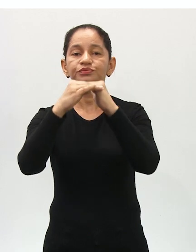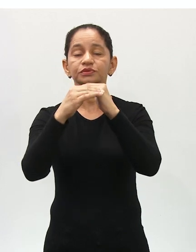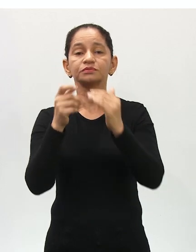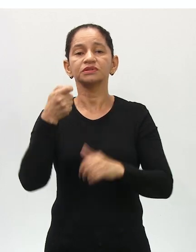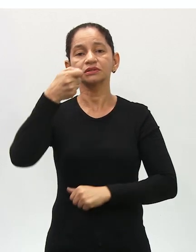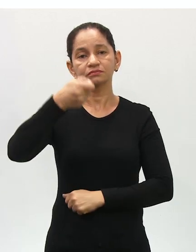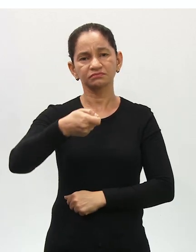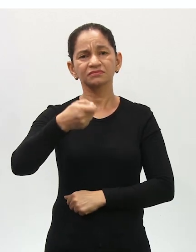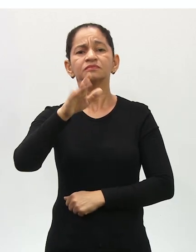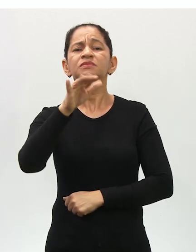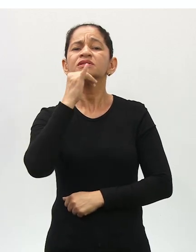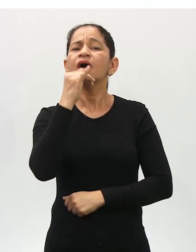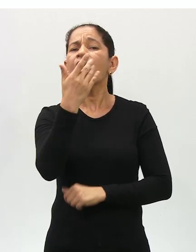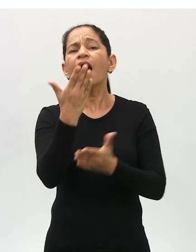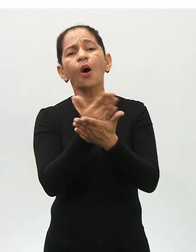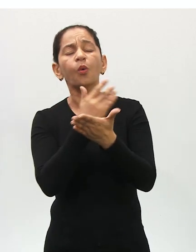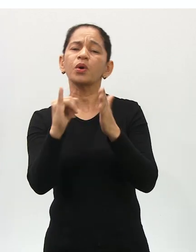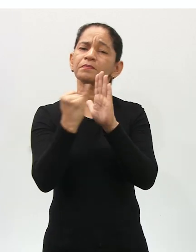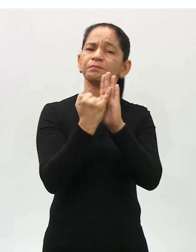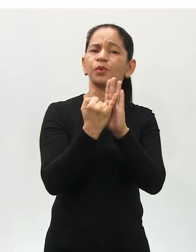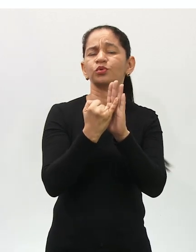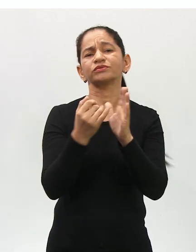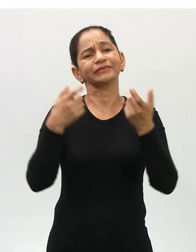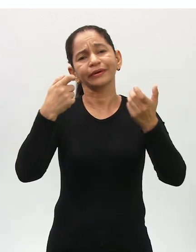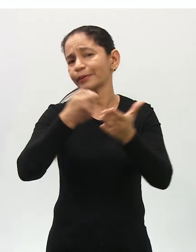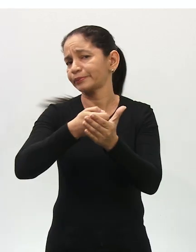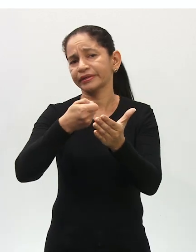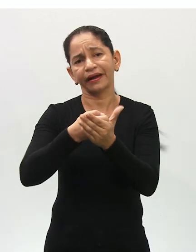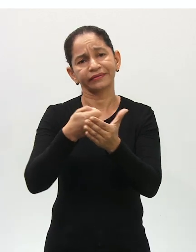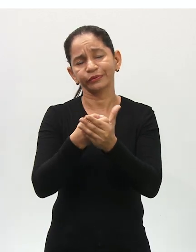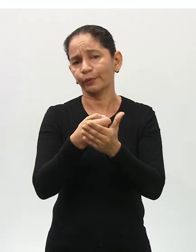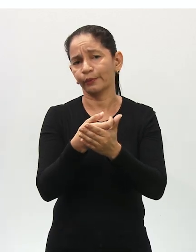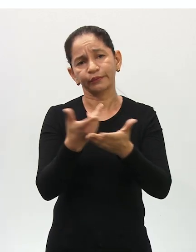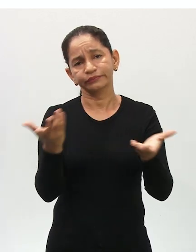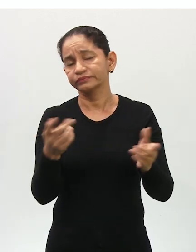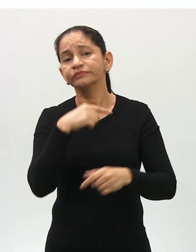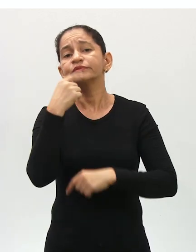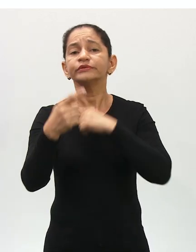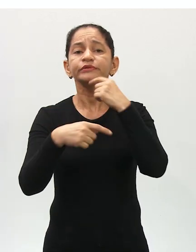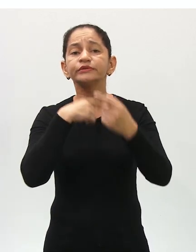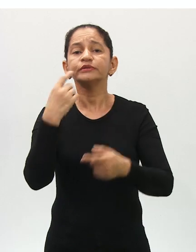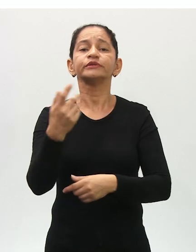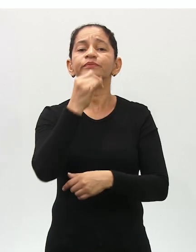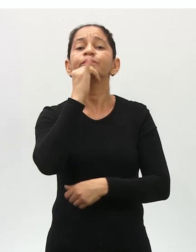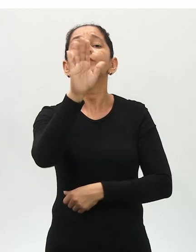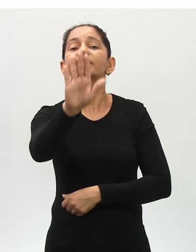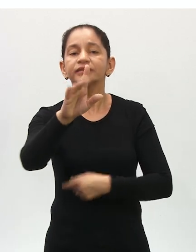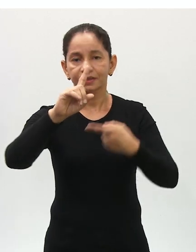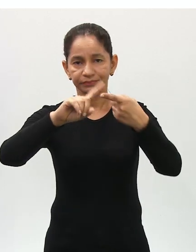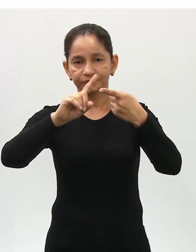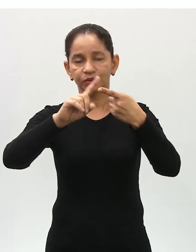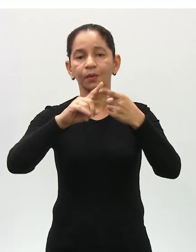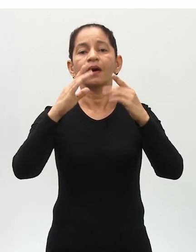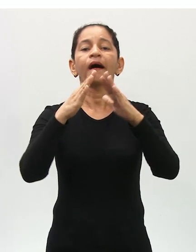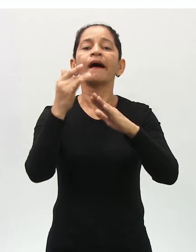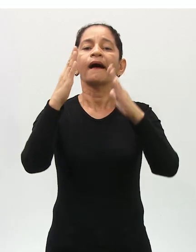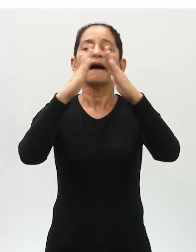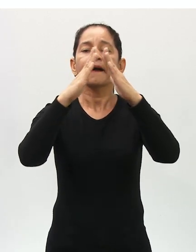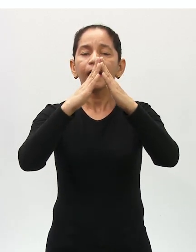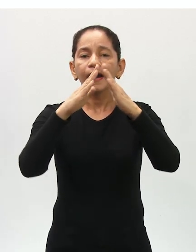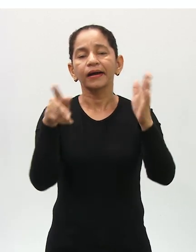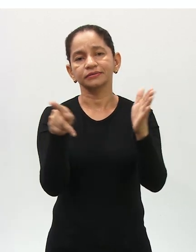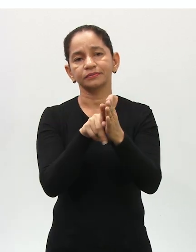forma impositiva. E aí são os impostos, né? Aí é o imposto do IPTU, imposto